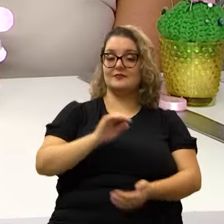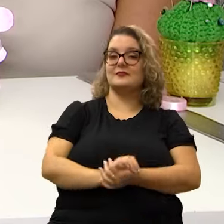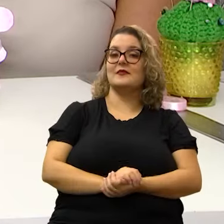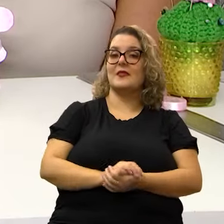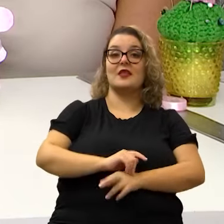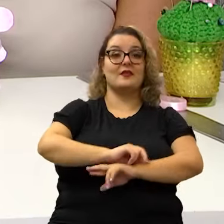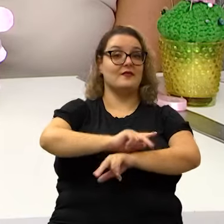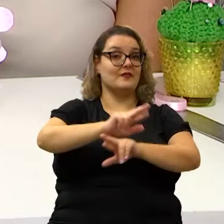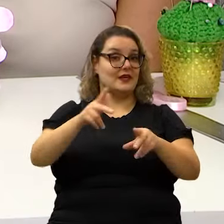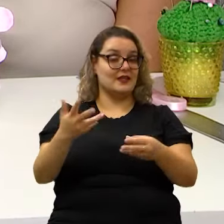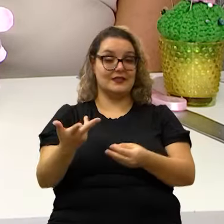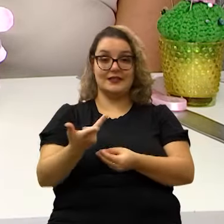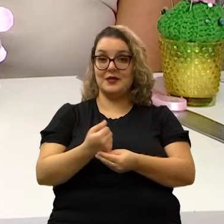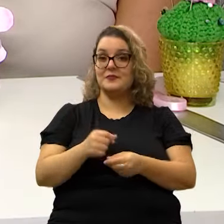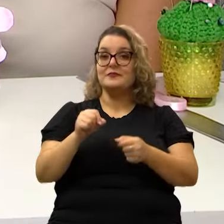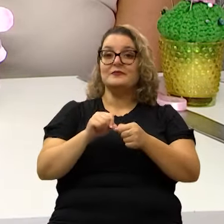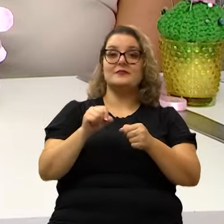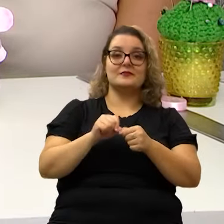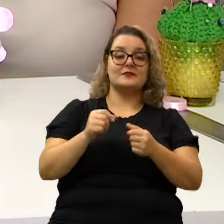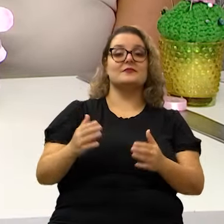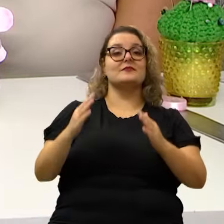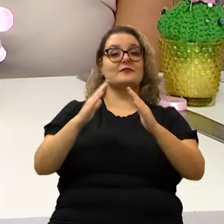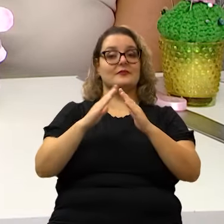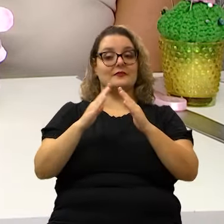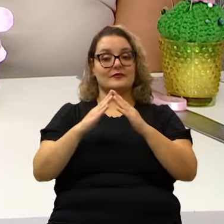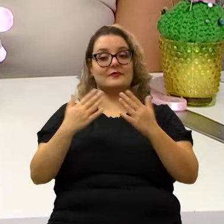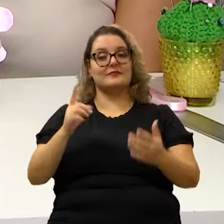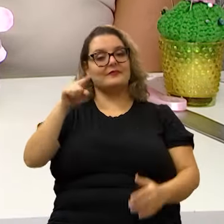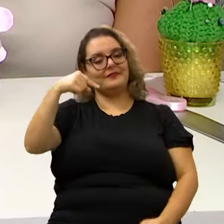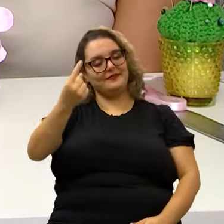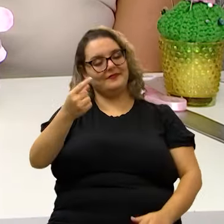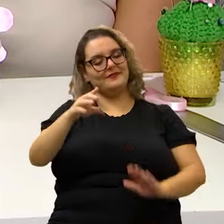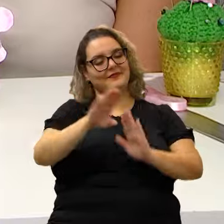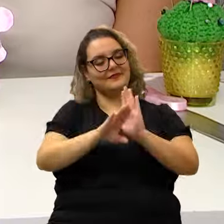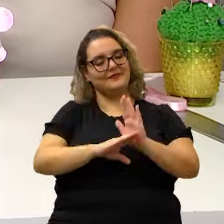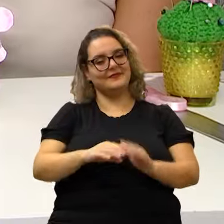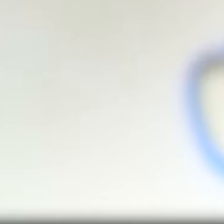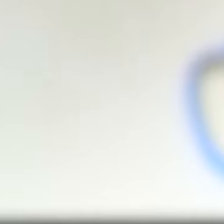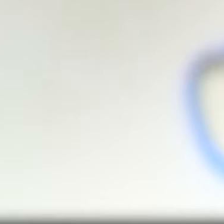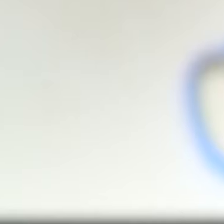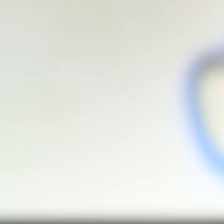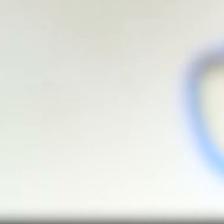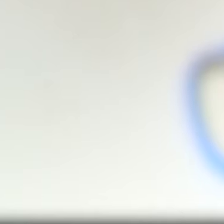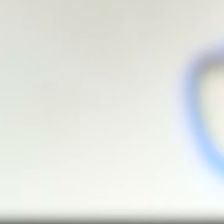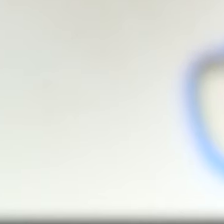vários artesanatos para você fazer aí de casa. E até o próximo programa! Música.